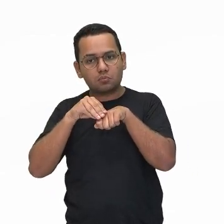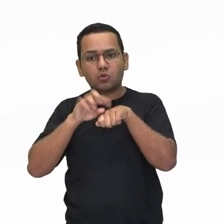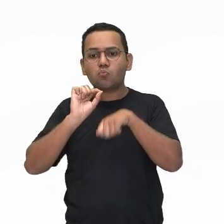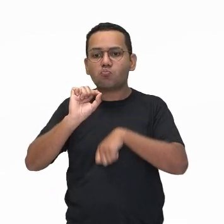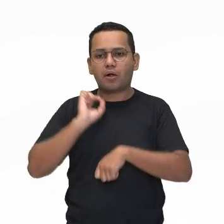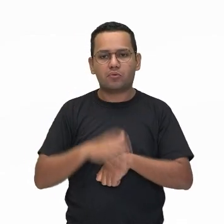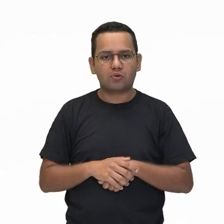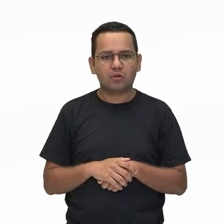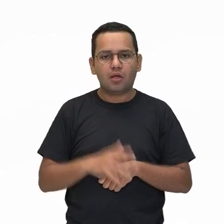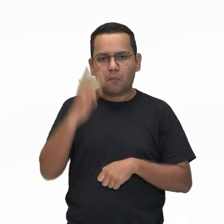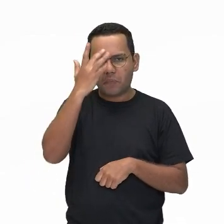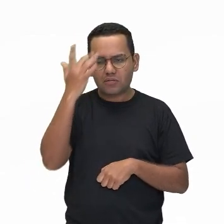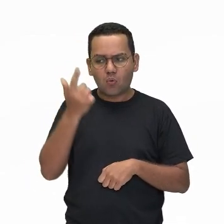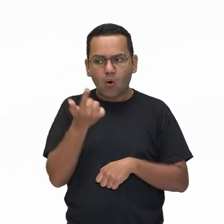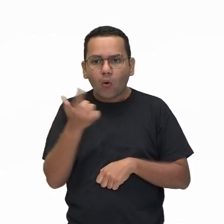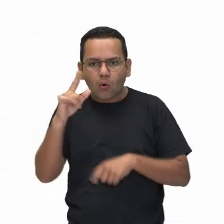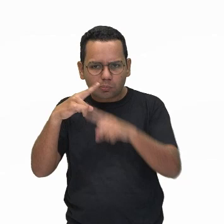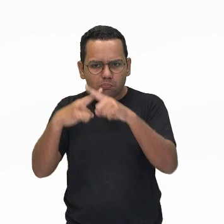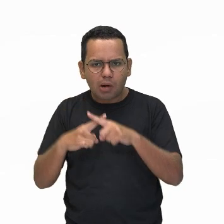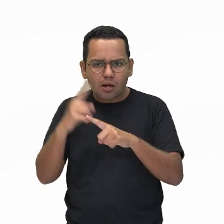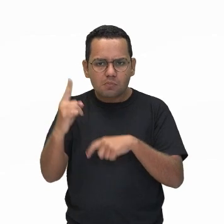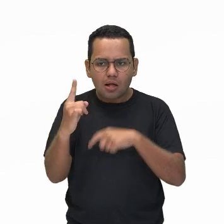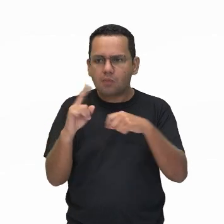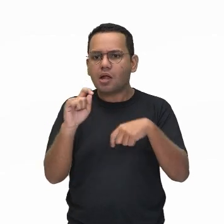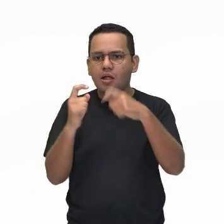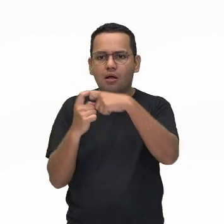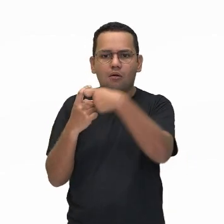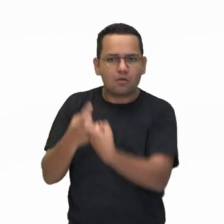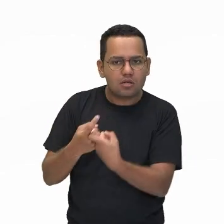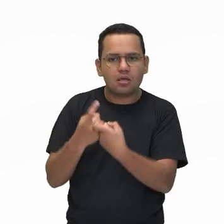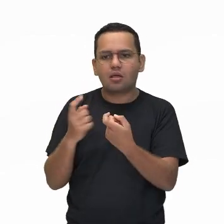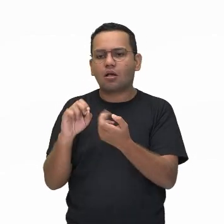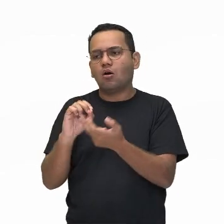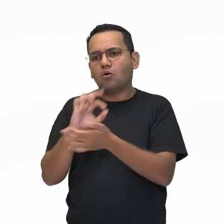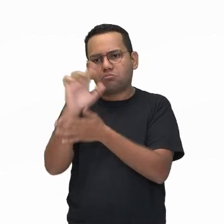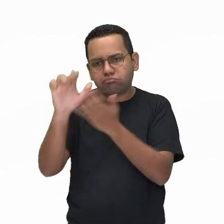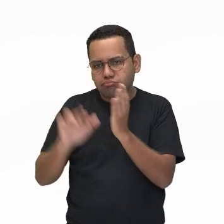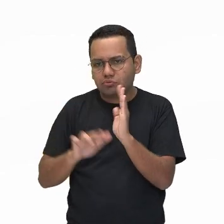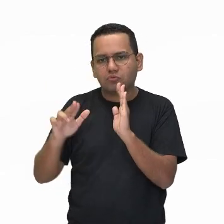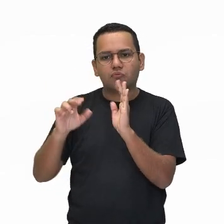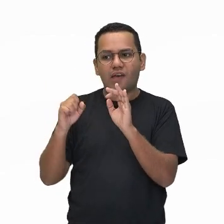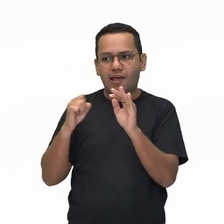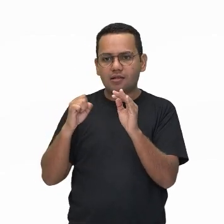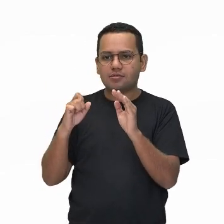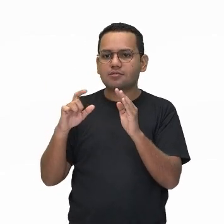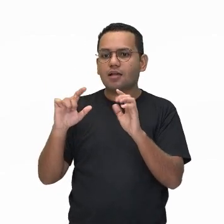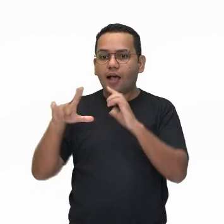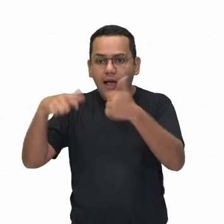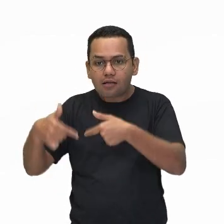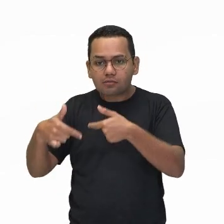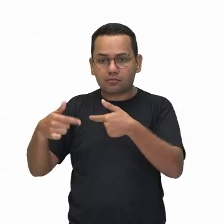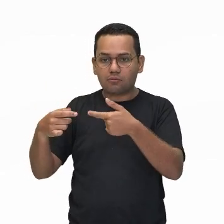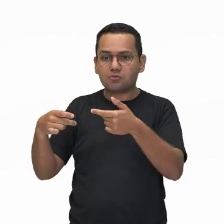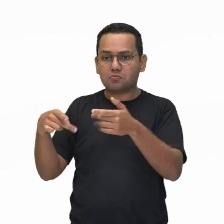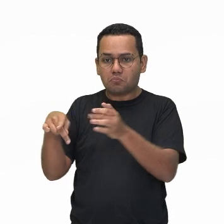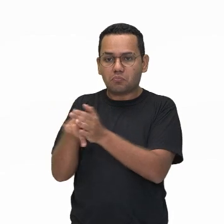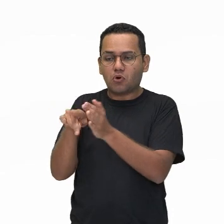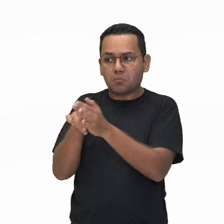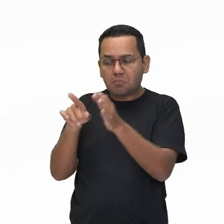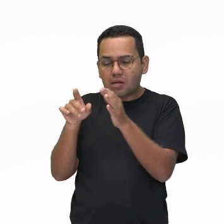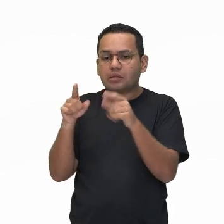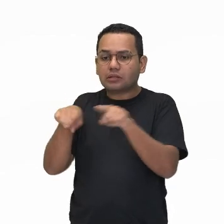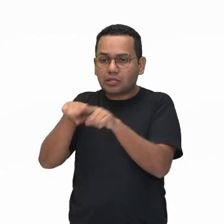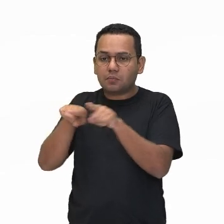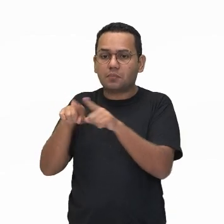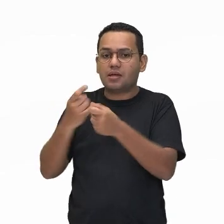desequilibrar atingir ou excluir o oponente de um determinado espaço combinando ações de ataque e defesa Eh